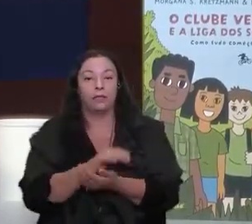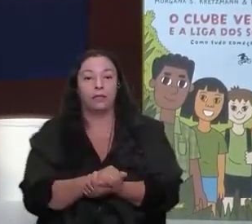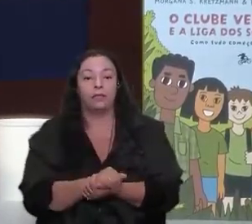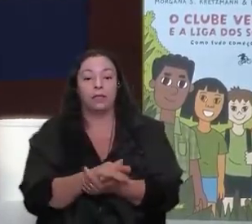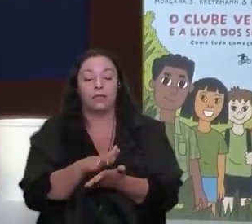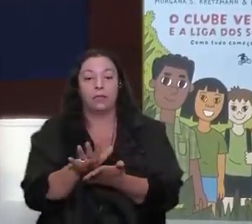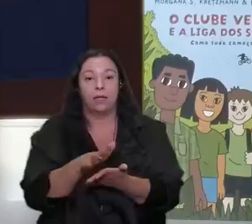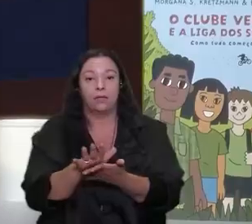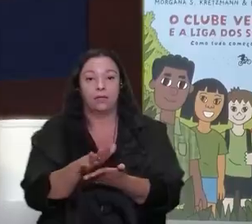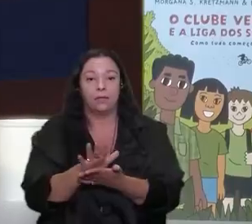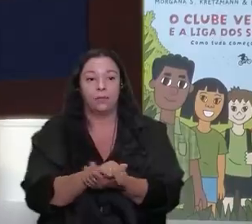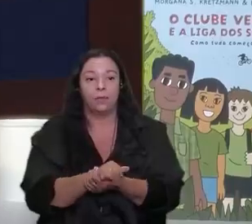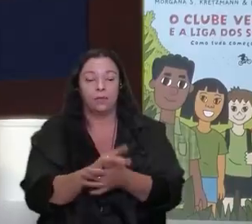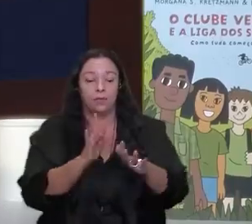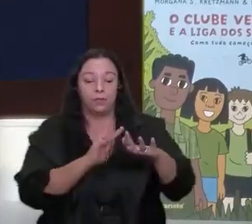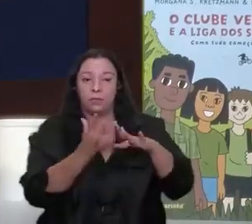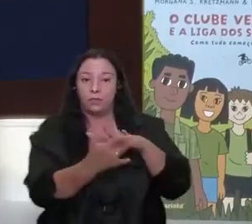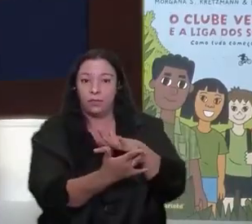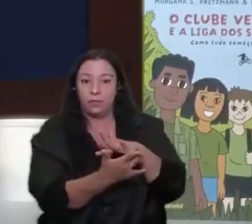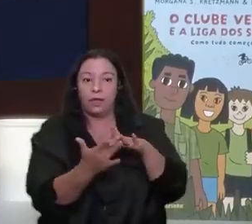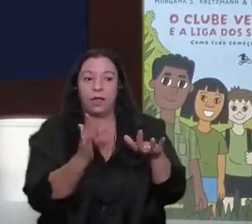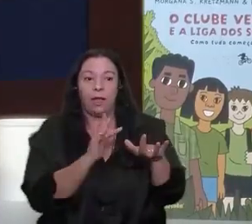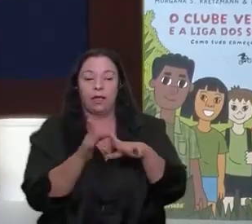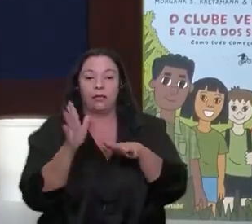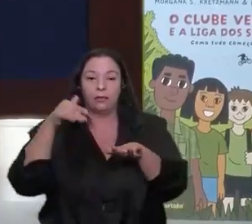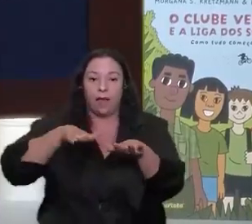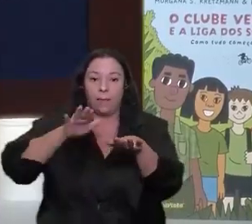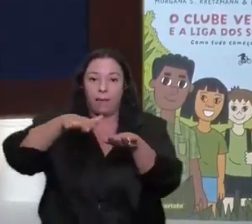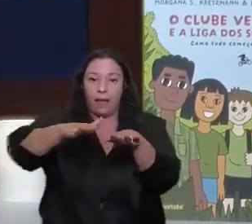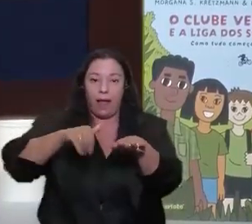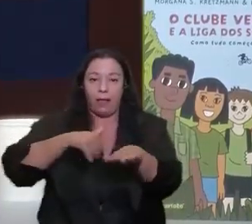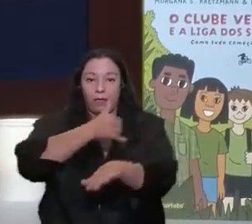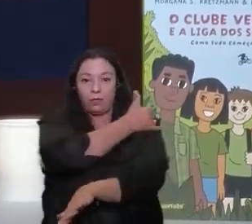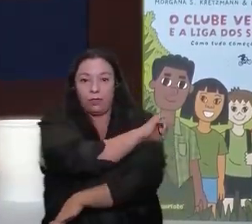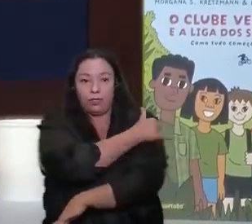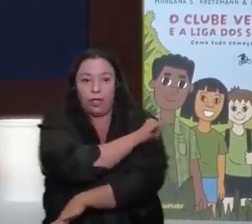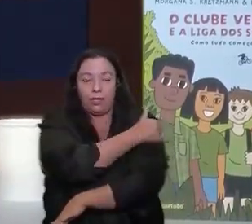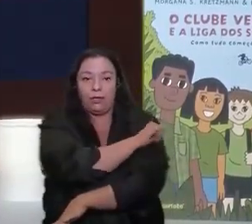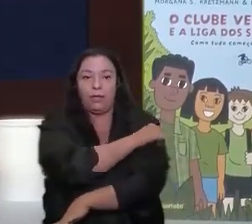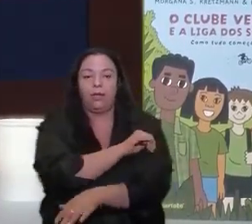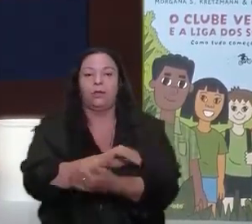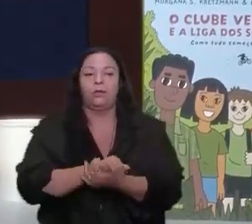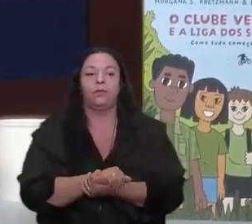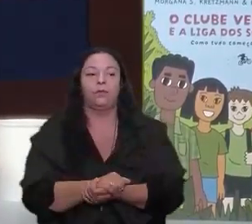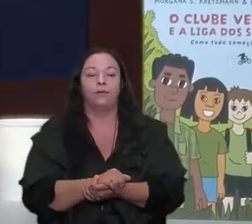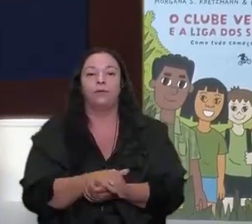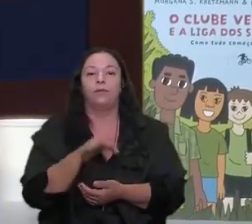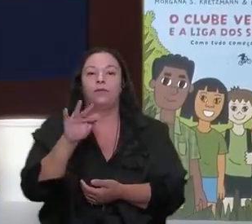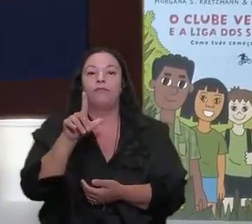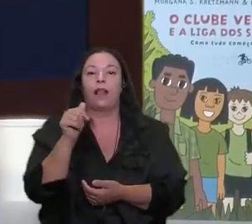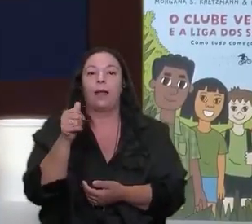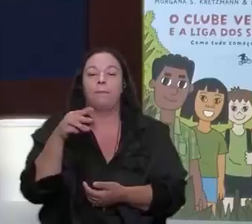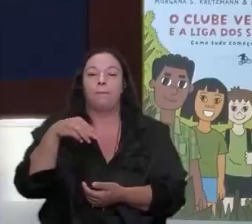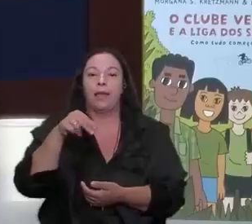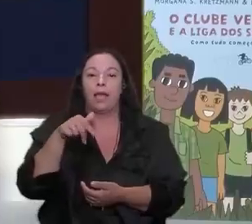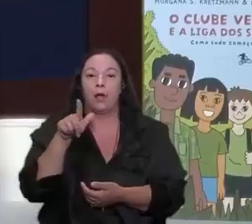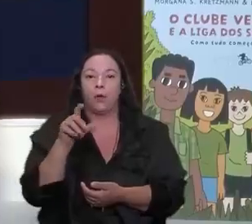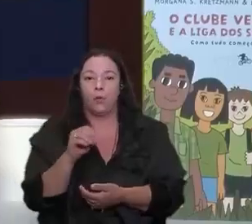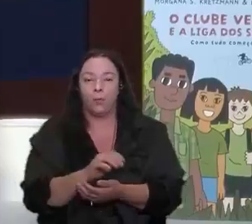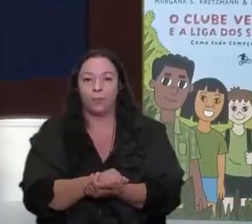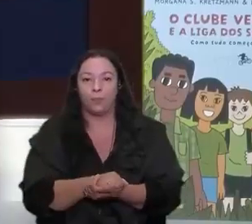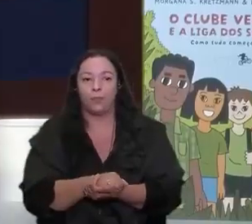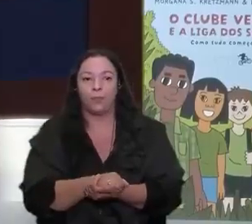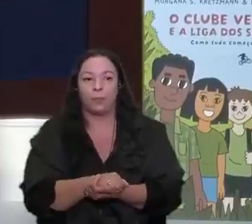muito na mídia a balneabilidade da praia no Rio de Janeiro do Flamengo, da Glória e de Botafogo, que